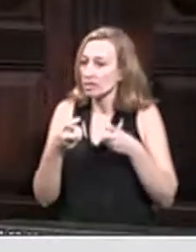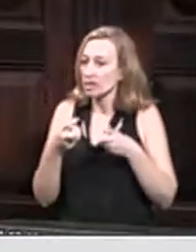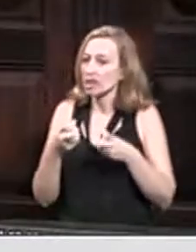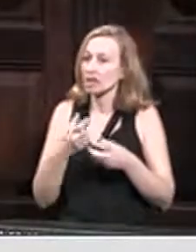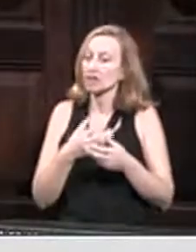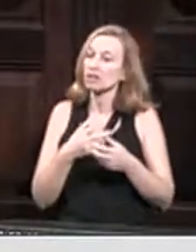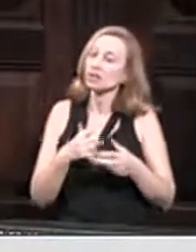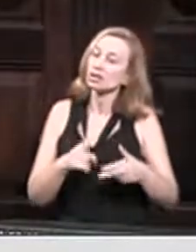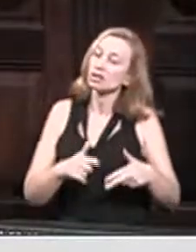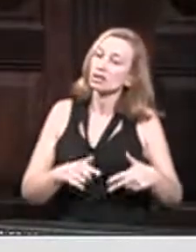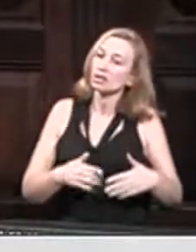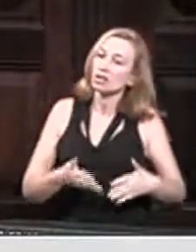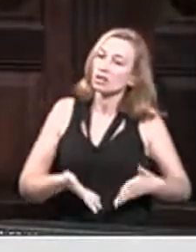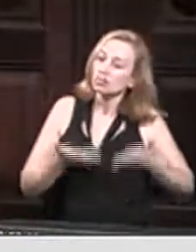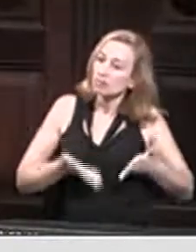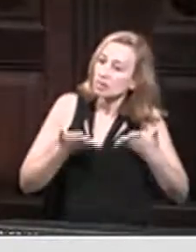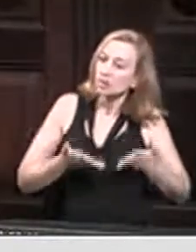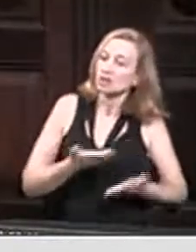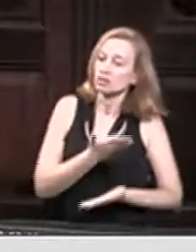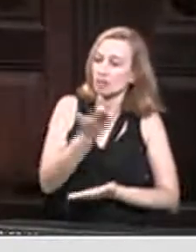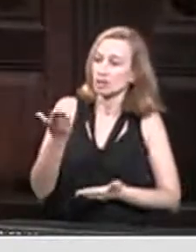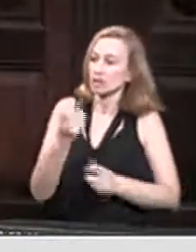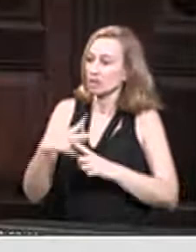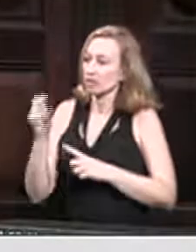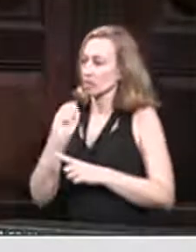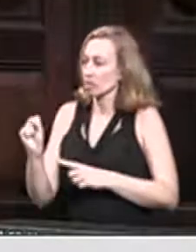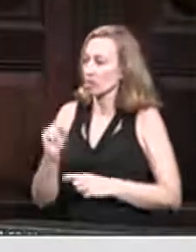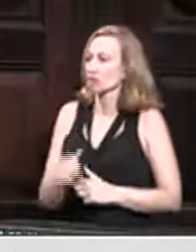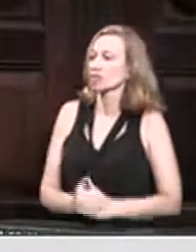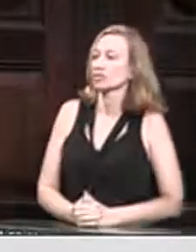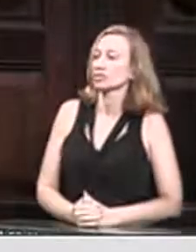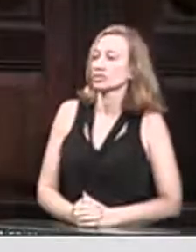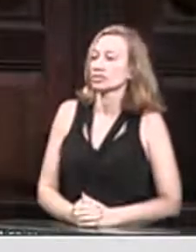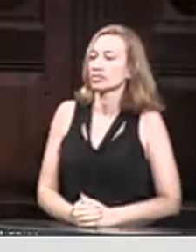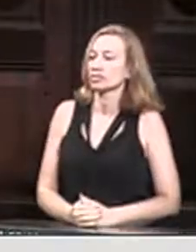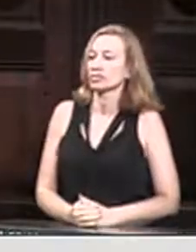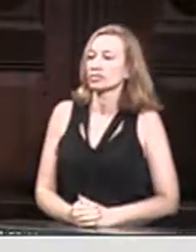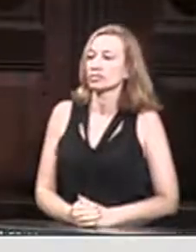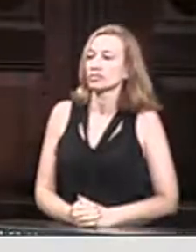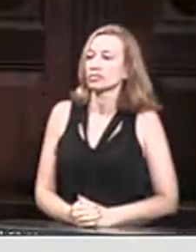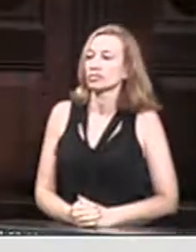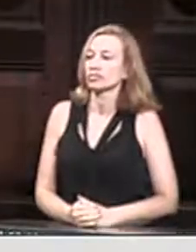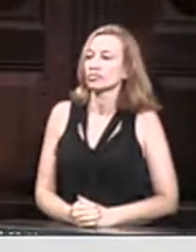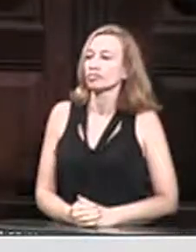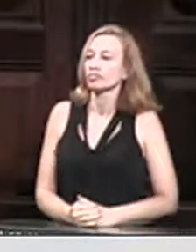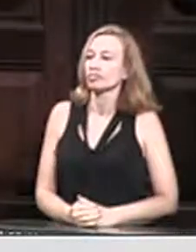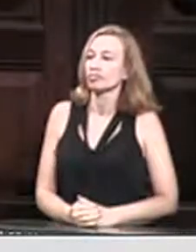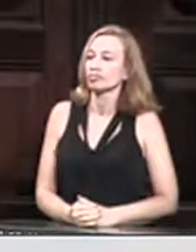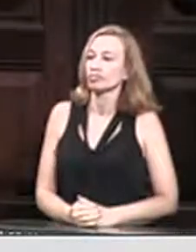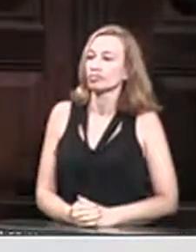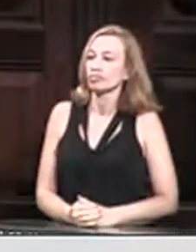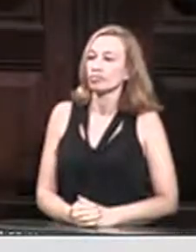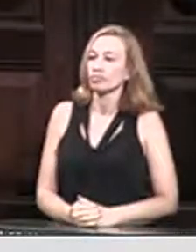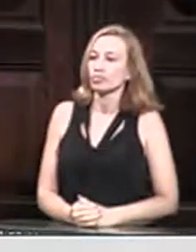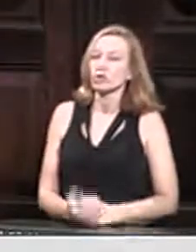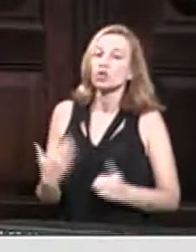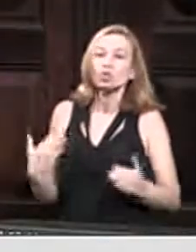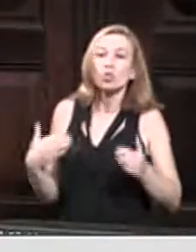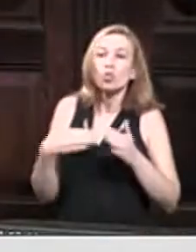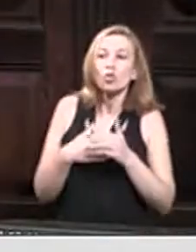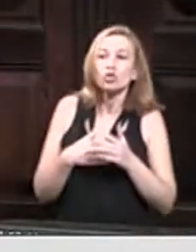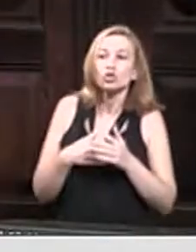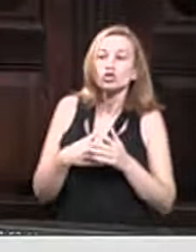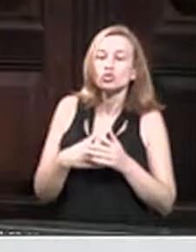vocês e na vitória final. Mas eu estava, deputado Luiz Paulo Correia da Rocha, no último final de